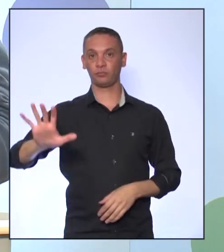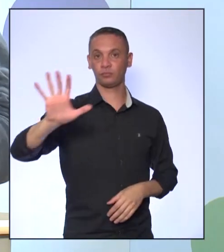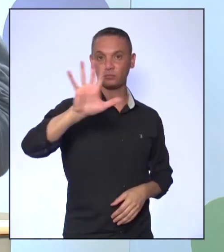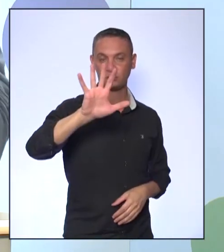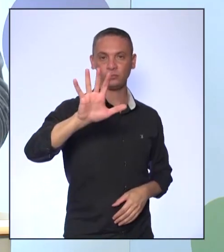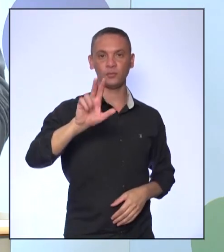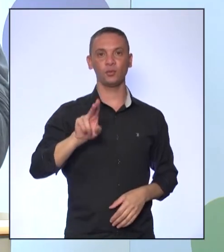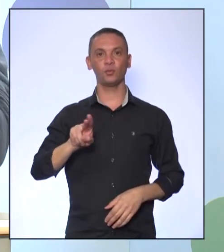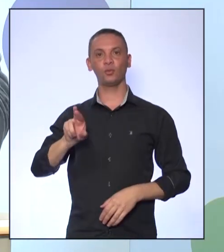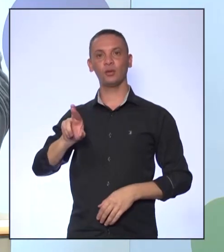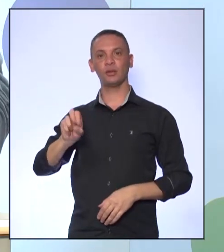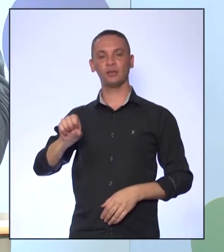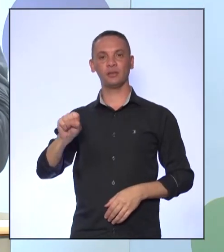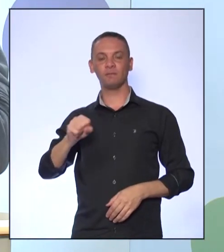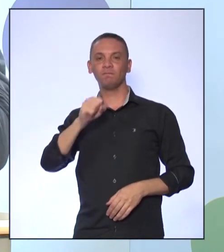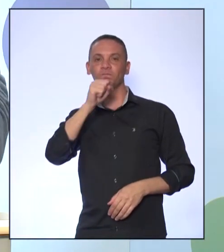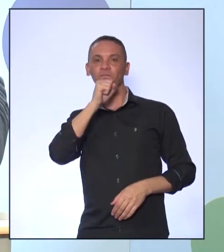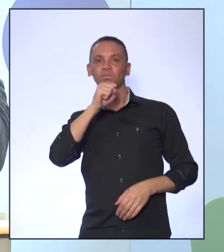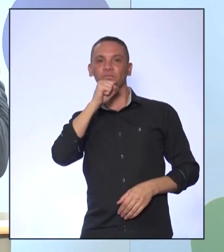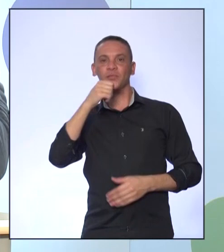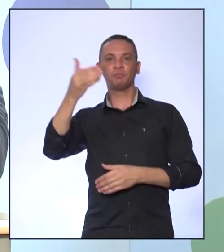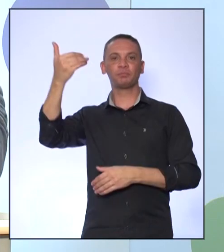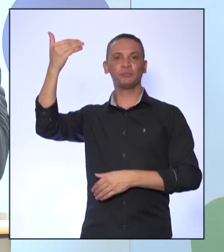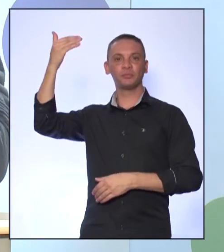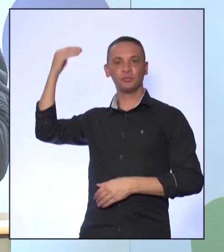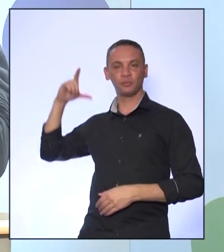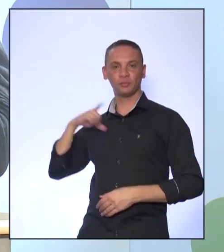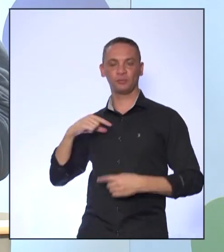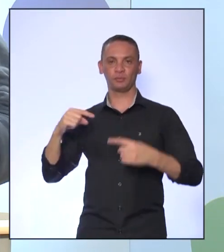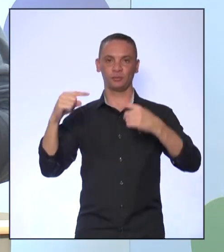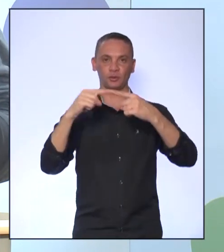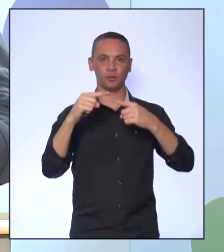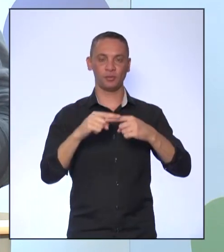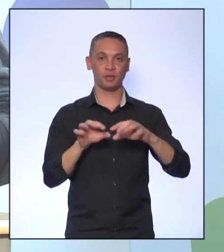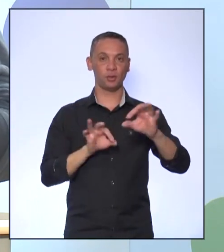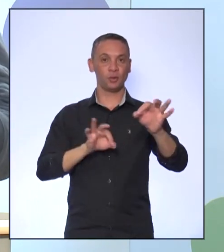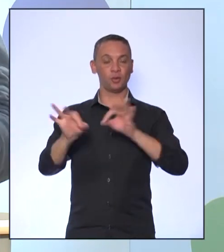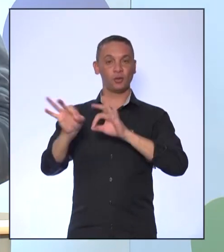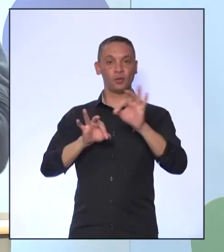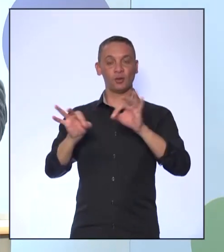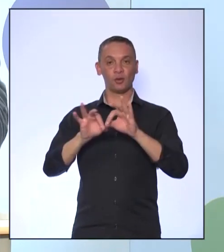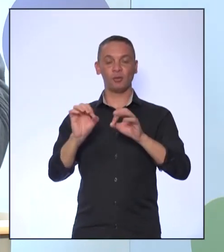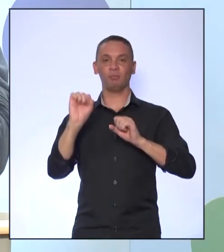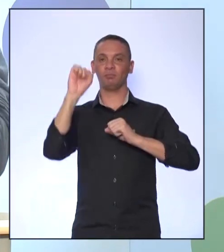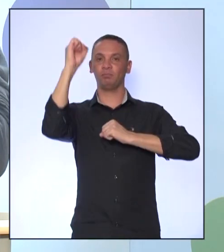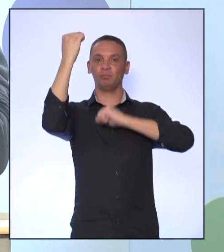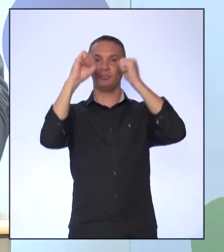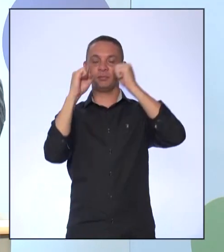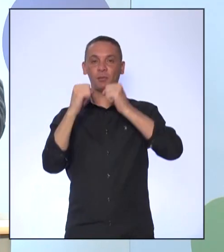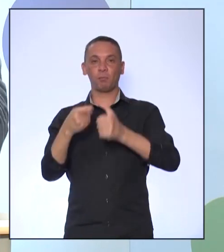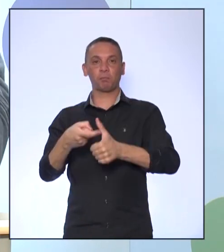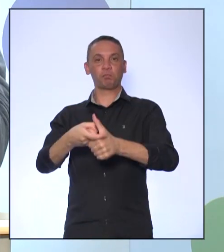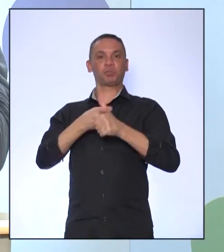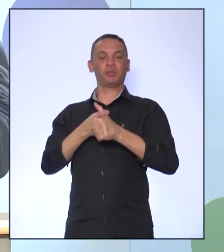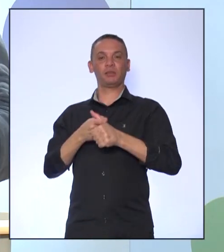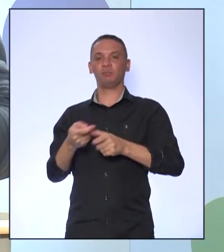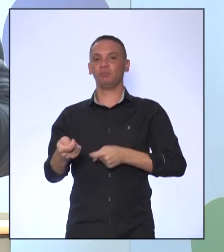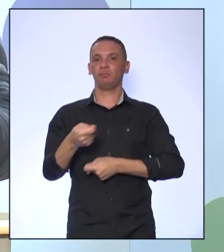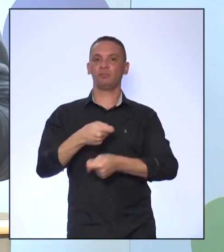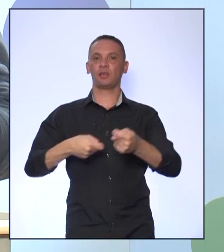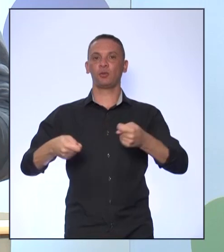Soviética, ficasse defasada e estagnada nesse processo industrial, o que ocasionou um déficit econômico muito grande